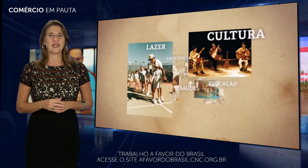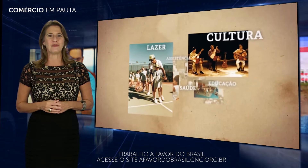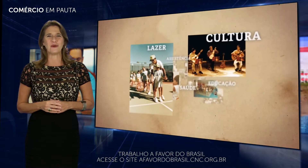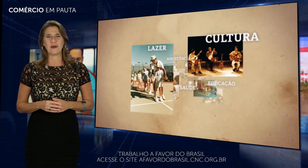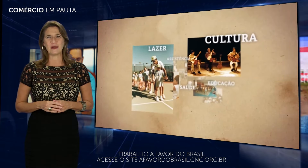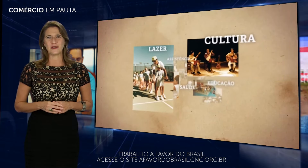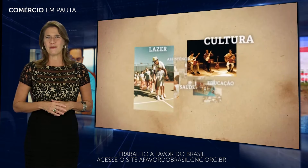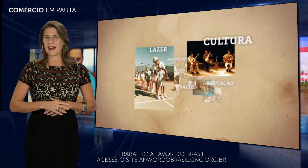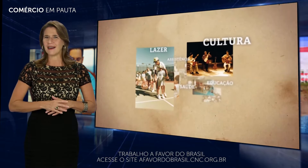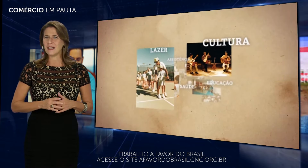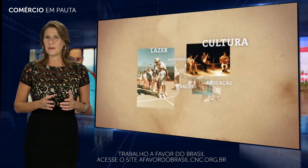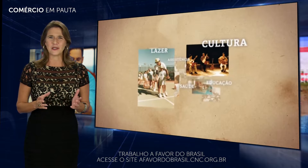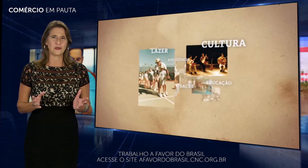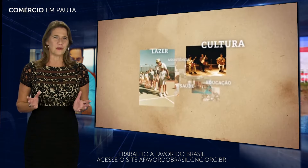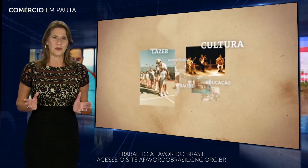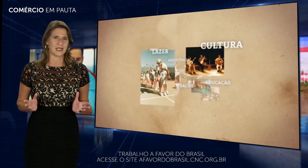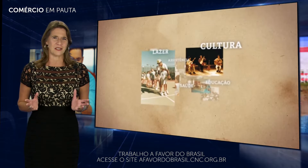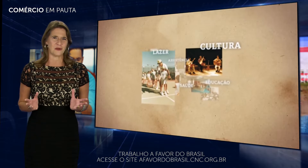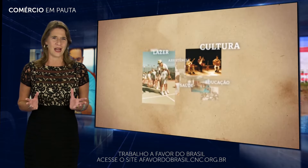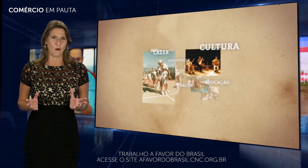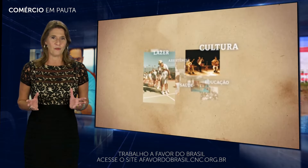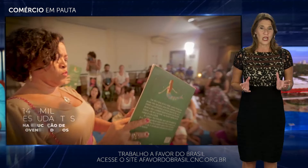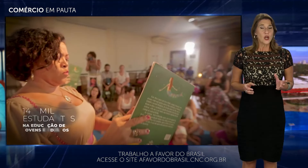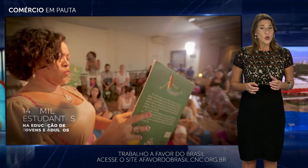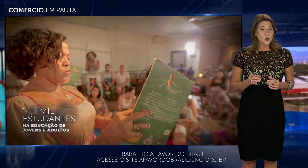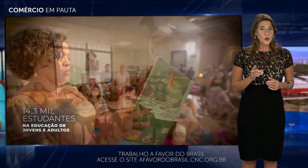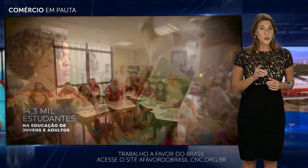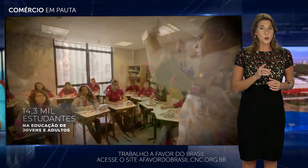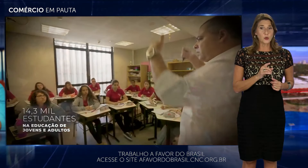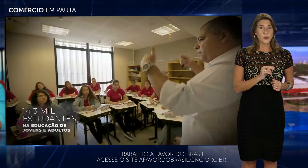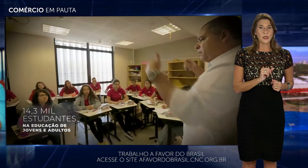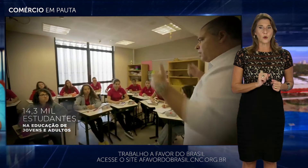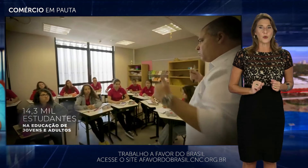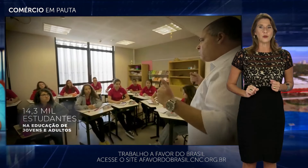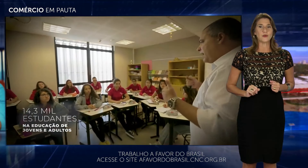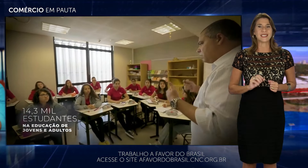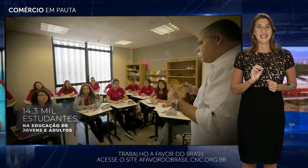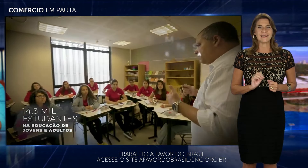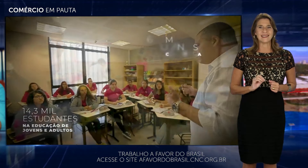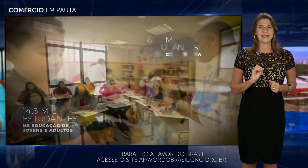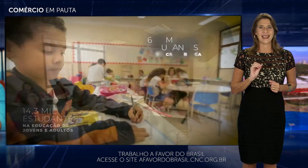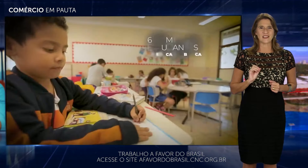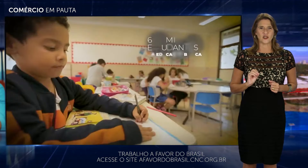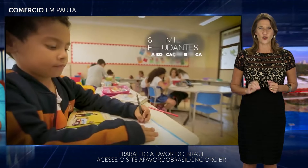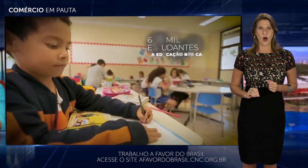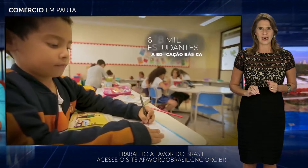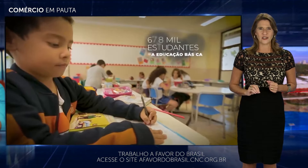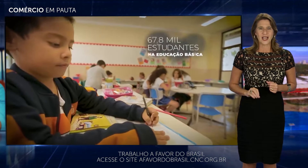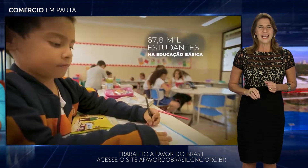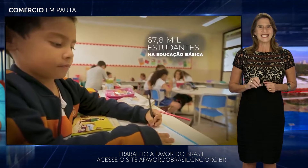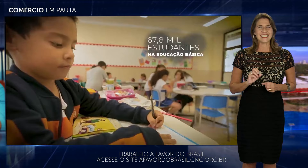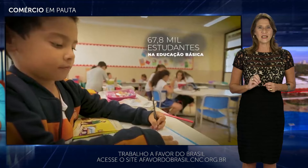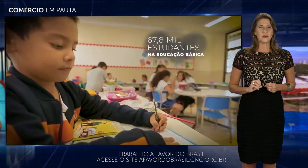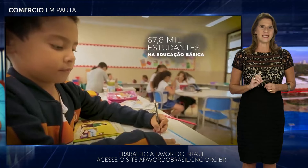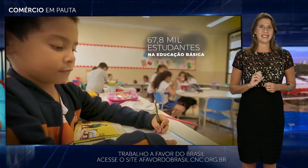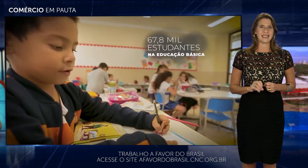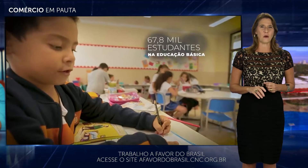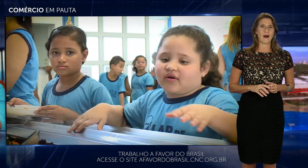desenvolvida por meio de uma ampla estrutura nacional. Sua estrutura inclui 210 escolas,